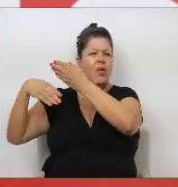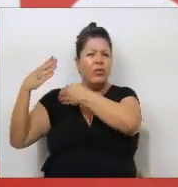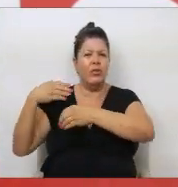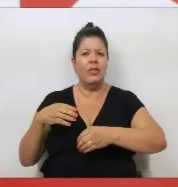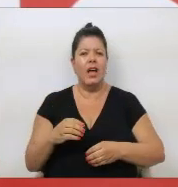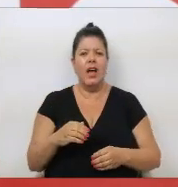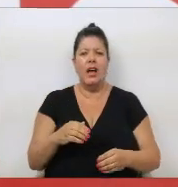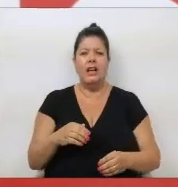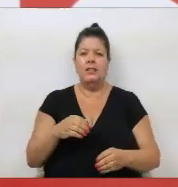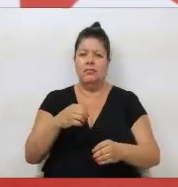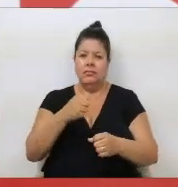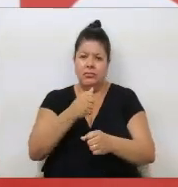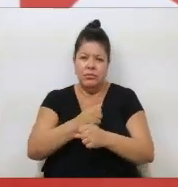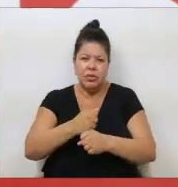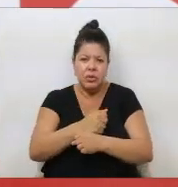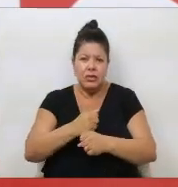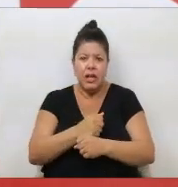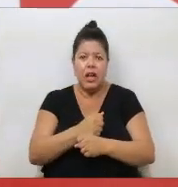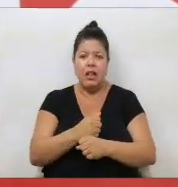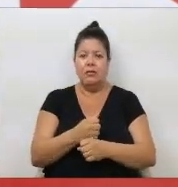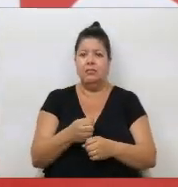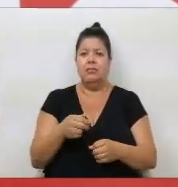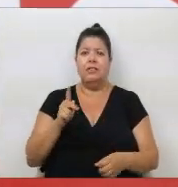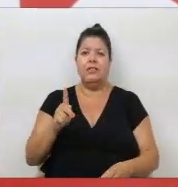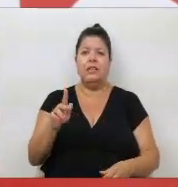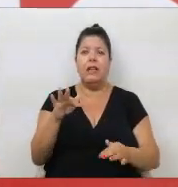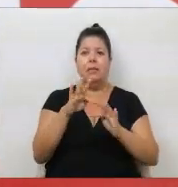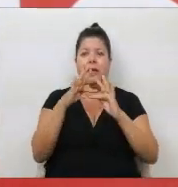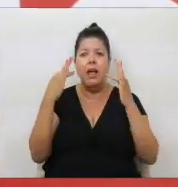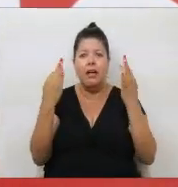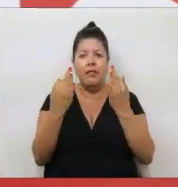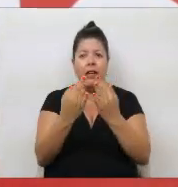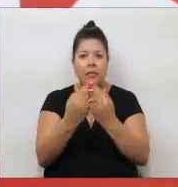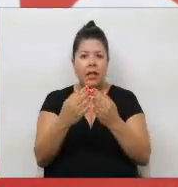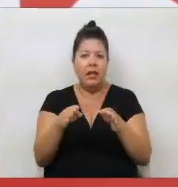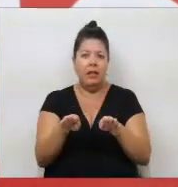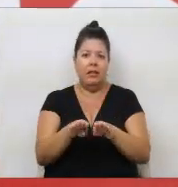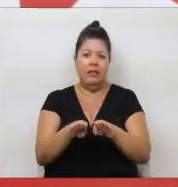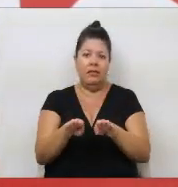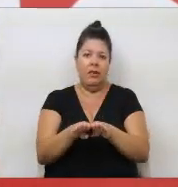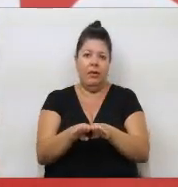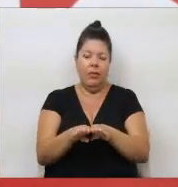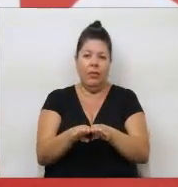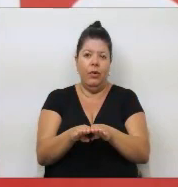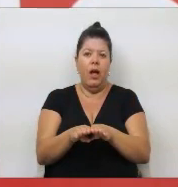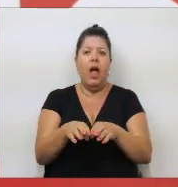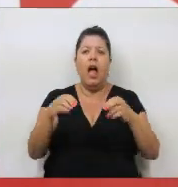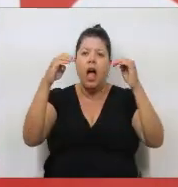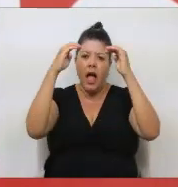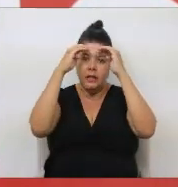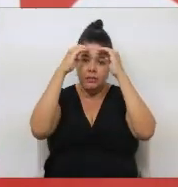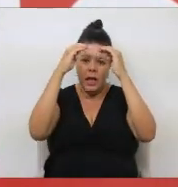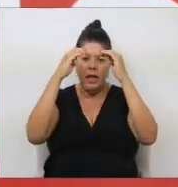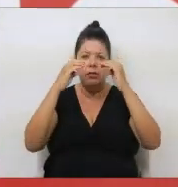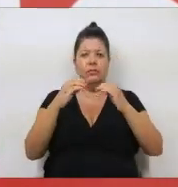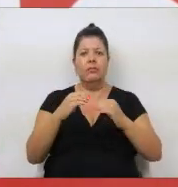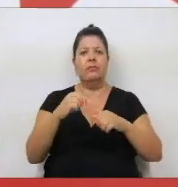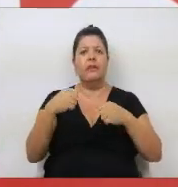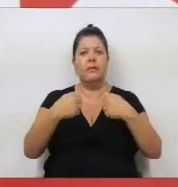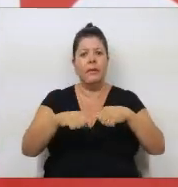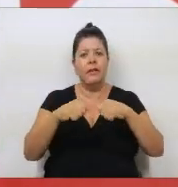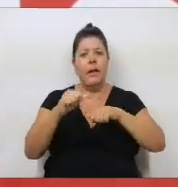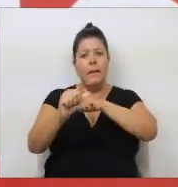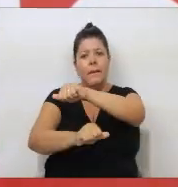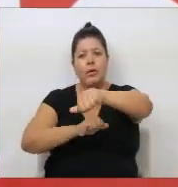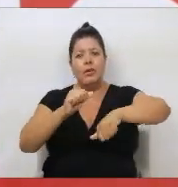pelas mesmas, quase mesmas famílias. Com todo o respeito que temos com essas famílias, mas é preciso haver uma mudança de valores,